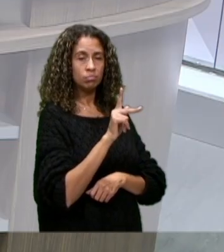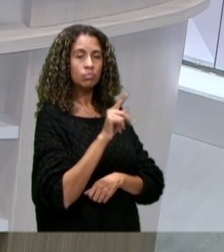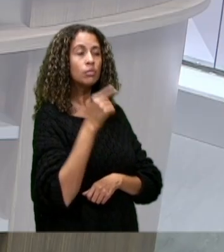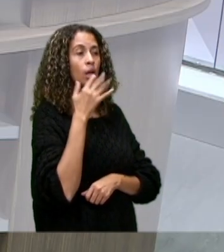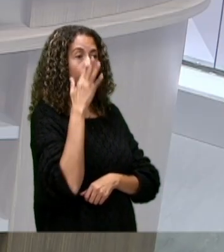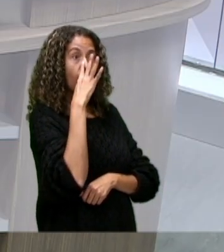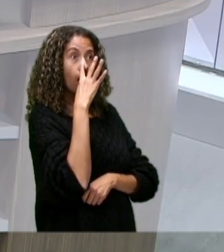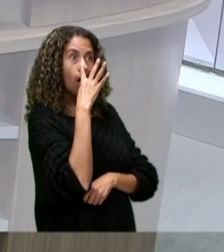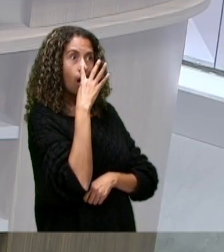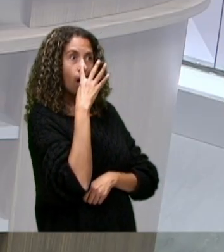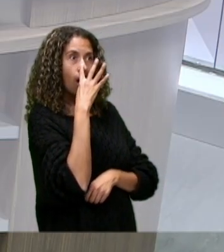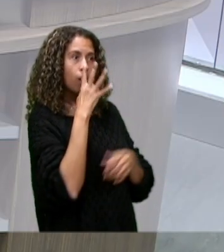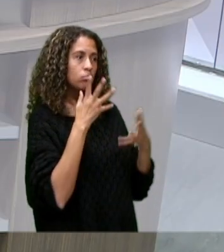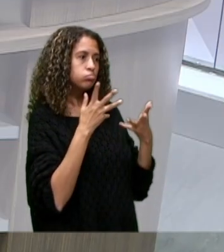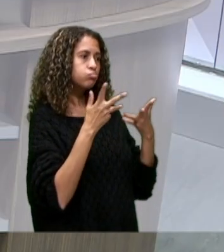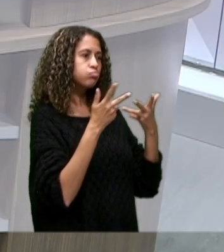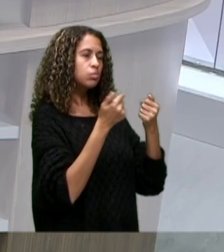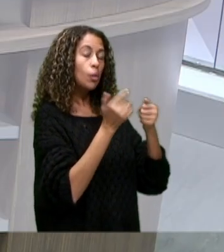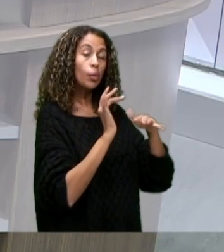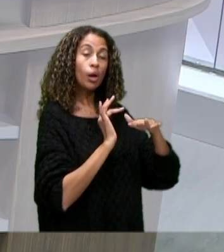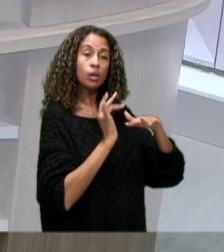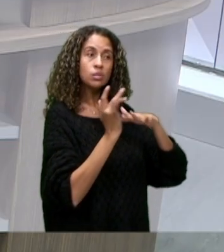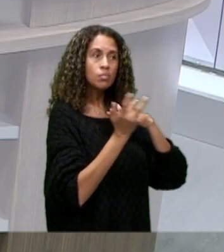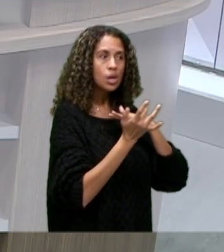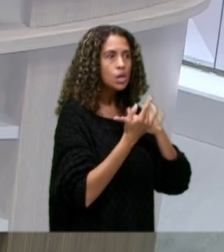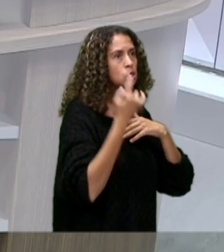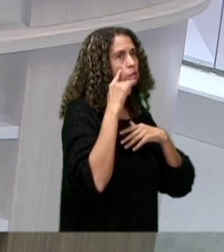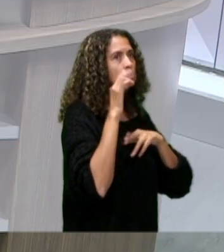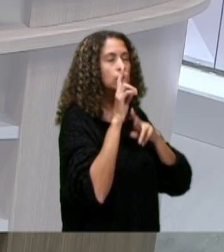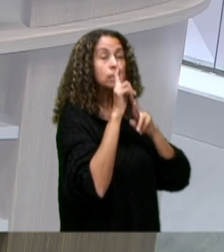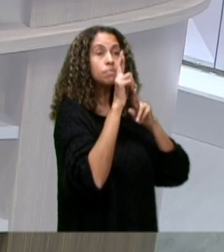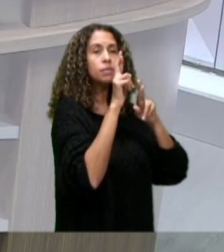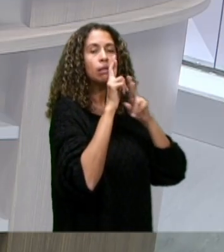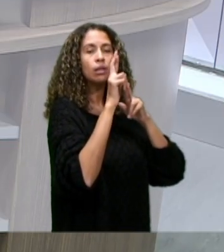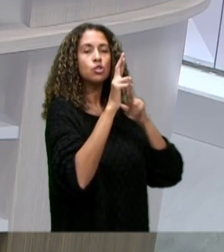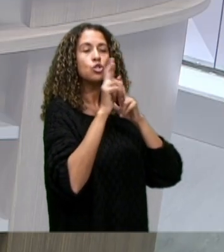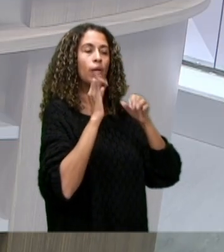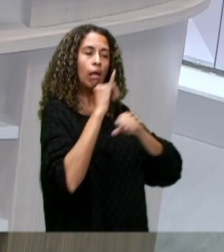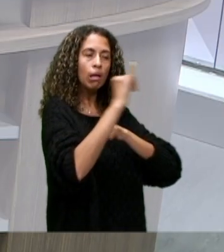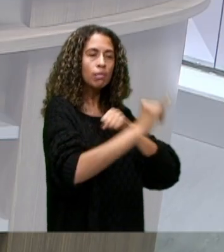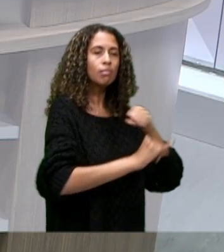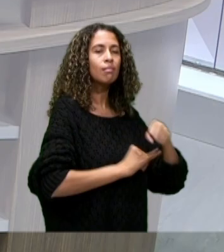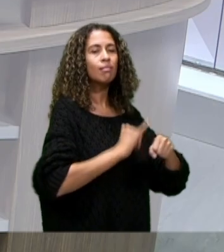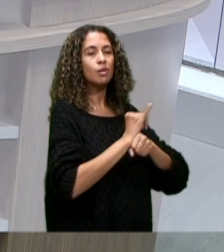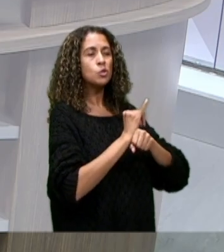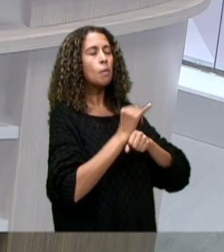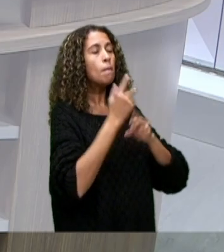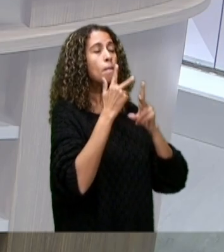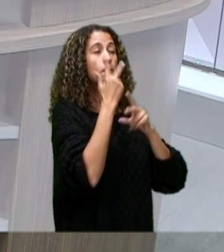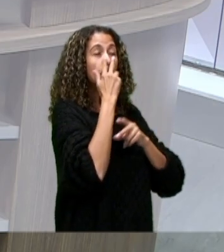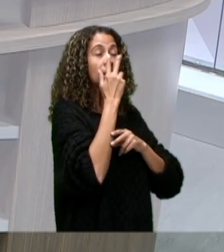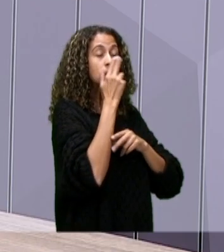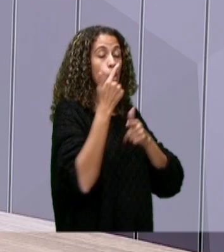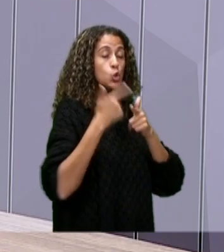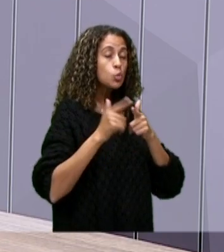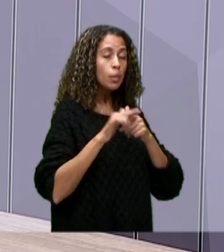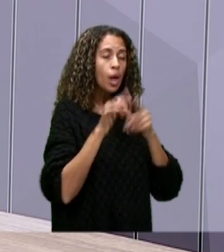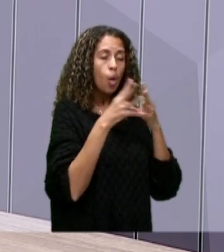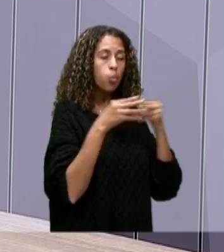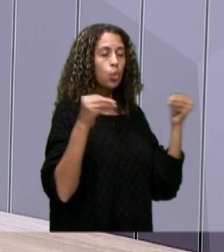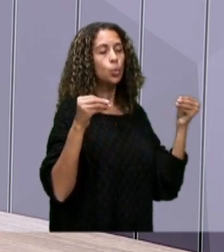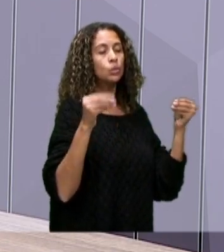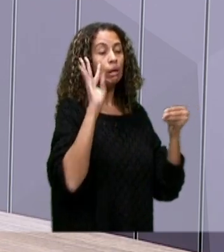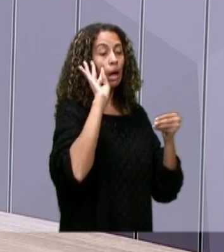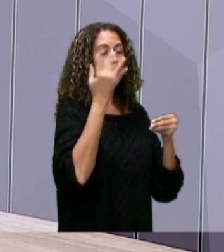com a perspectiva das redes, da questão da internet, que ia solucionar tudo, ia ser... Sim.